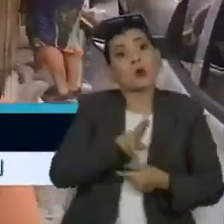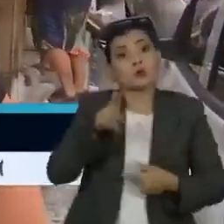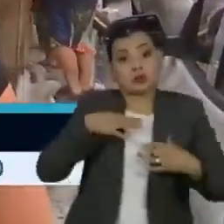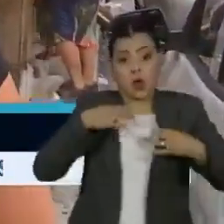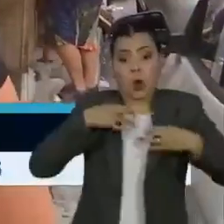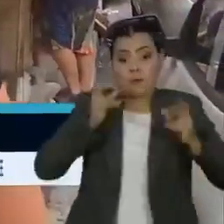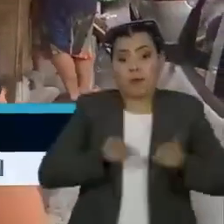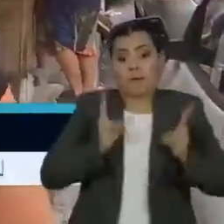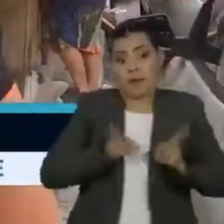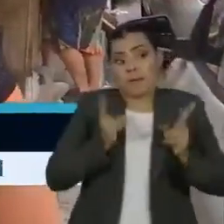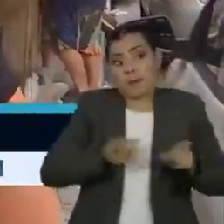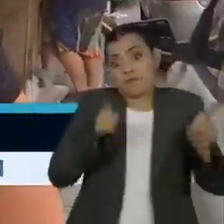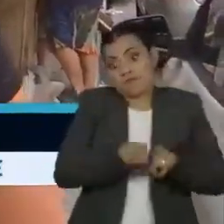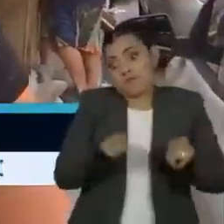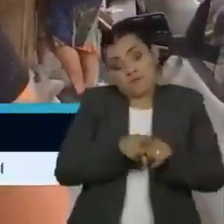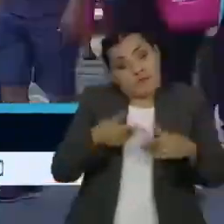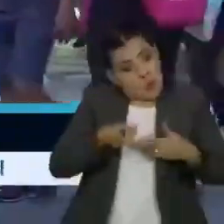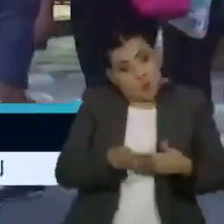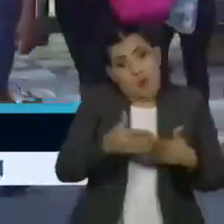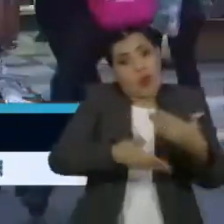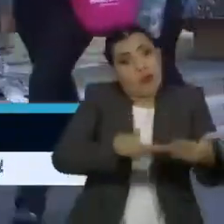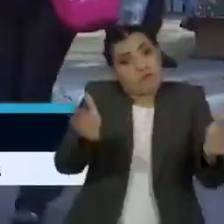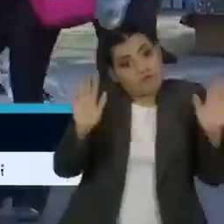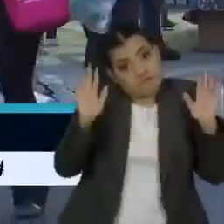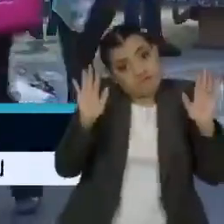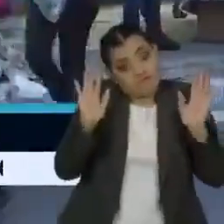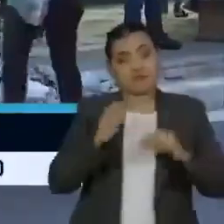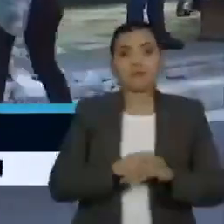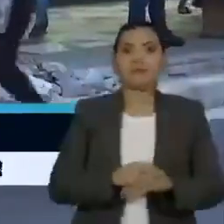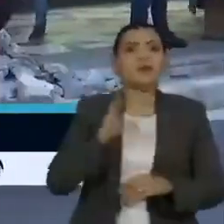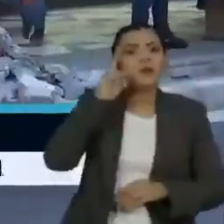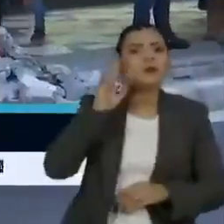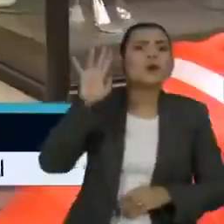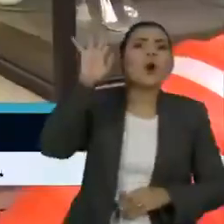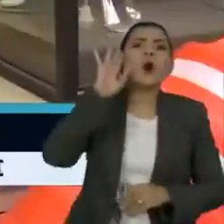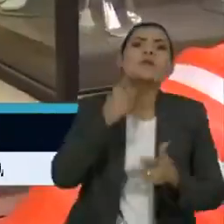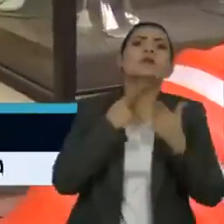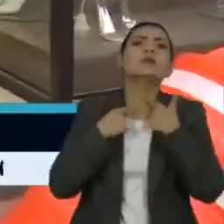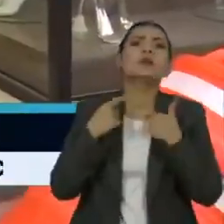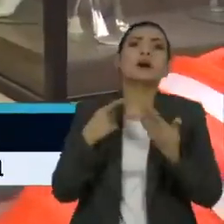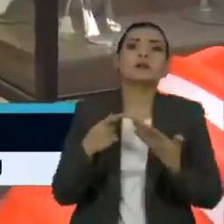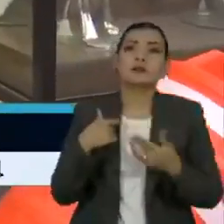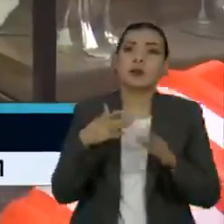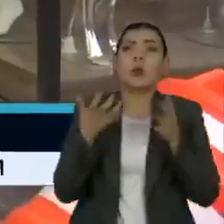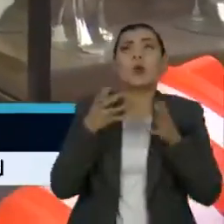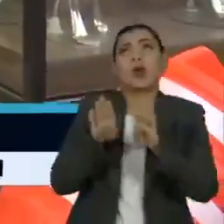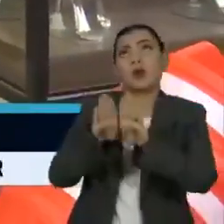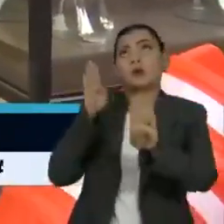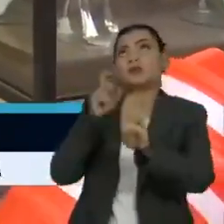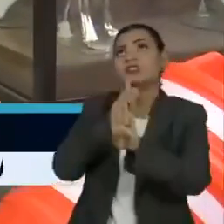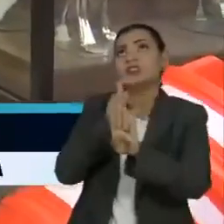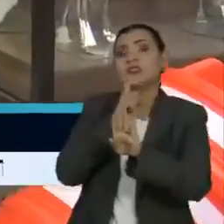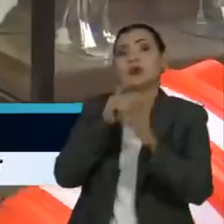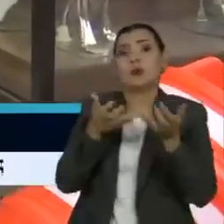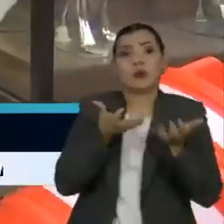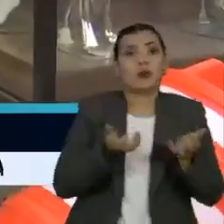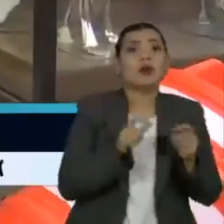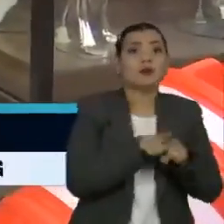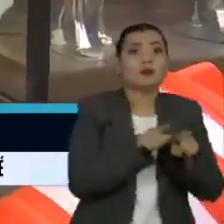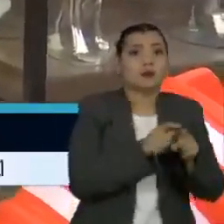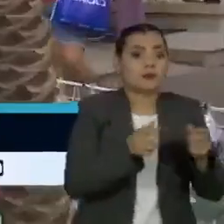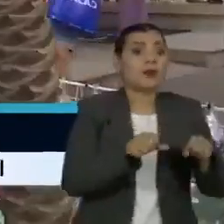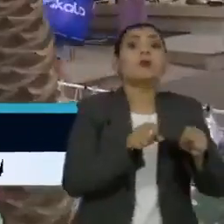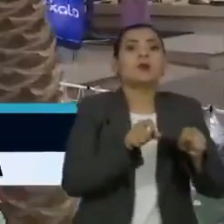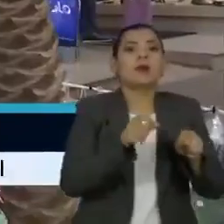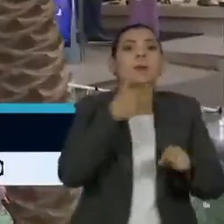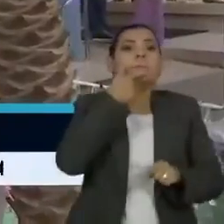tem e bola para frente. Mas qual será o sonho de consumo adiado? O freezer e o forno de fazer os pão de